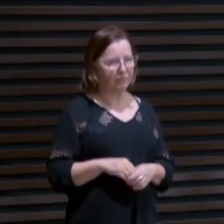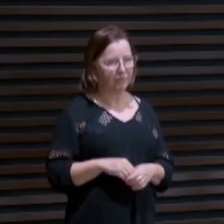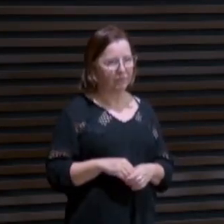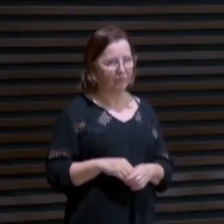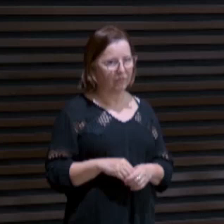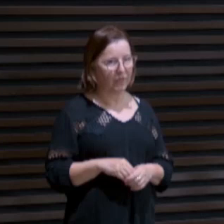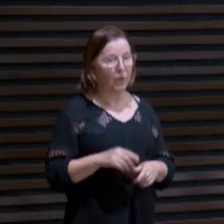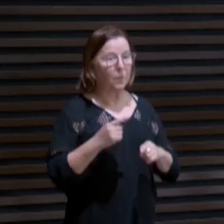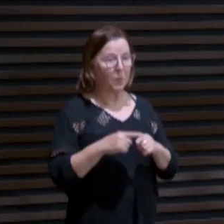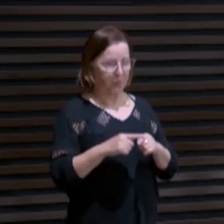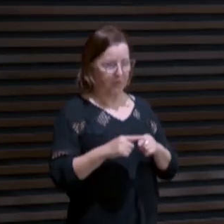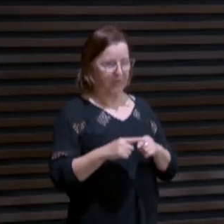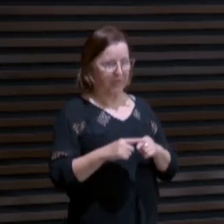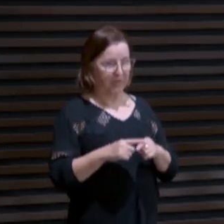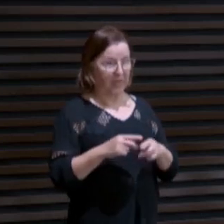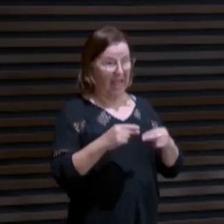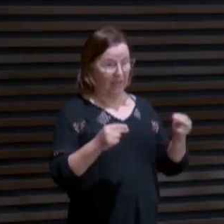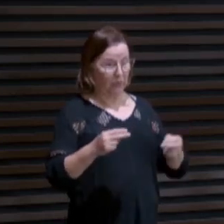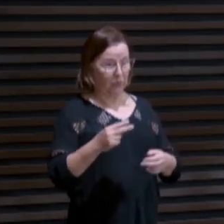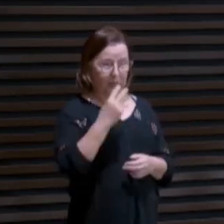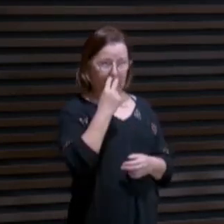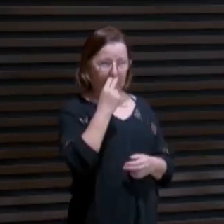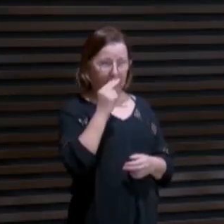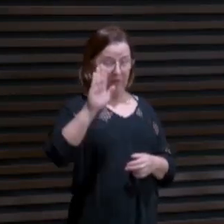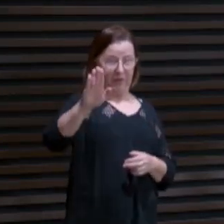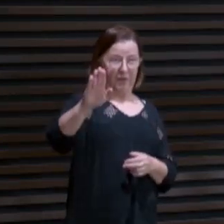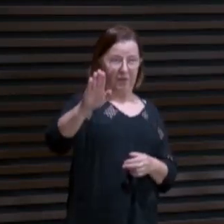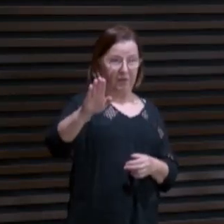aquilo que ele dizia contrariasse a palavra de Deus.